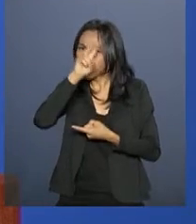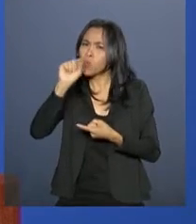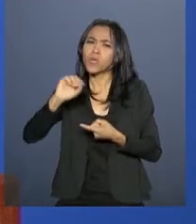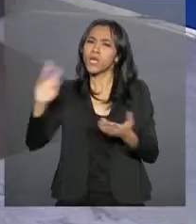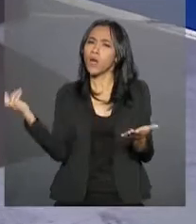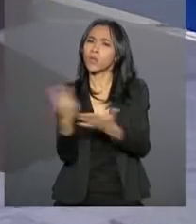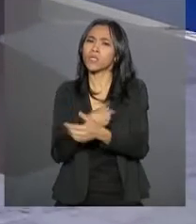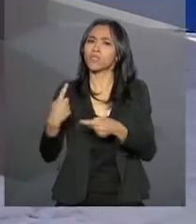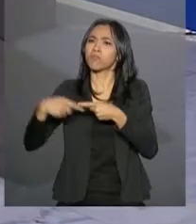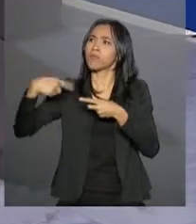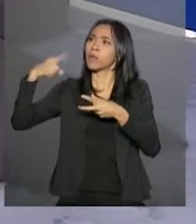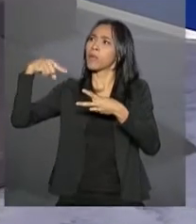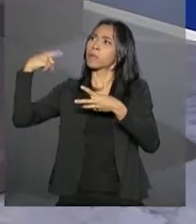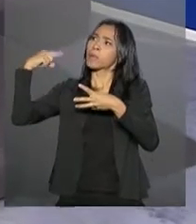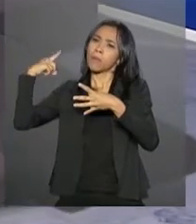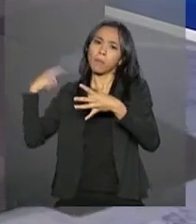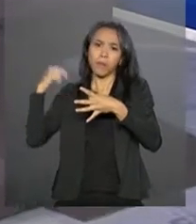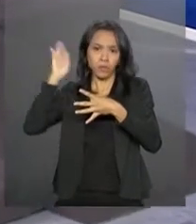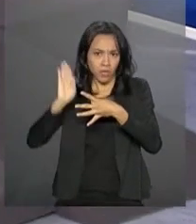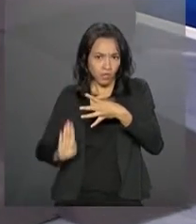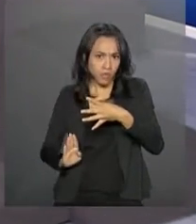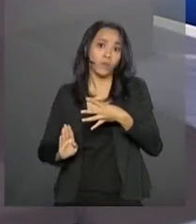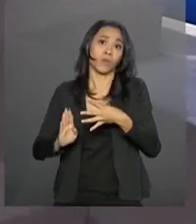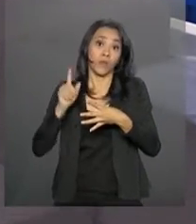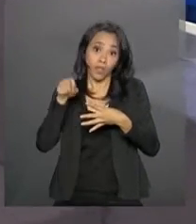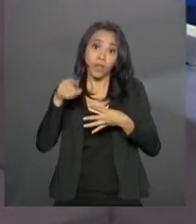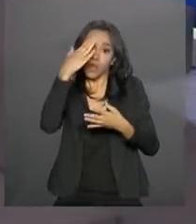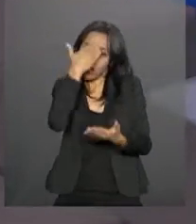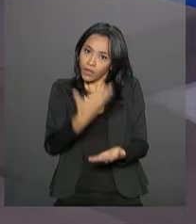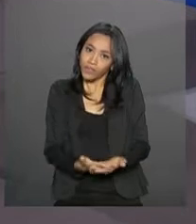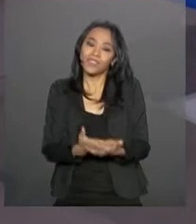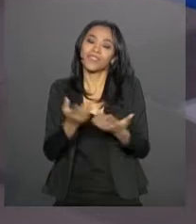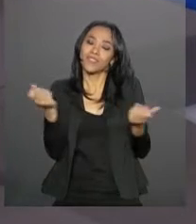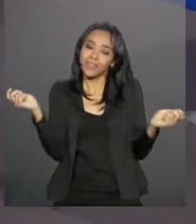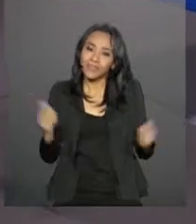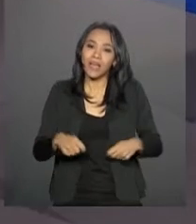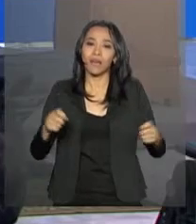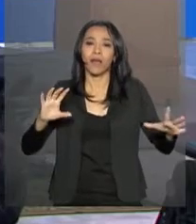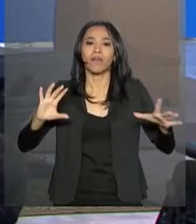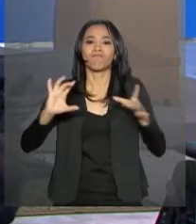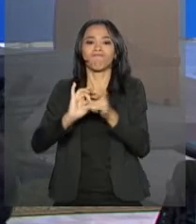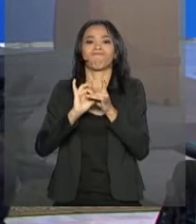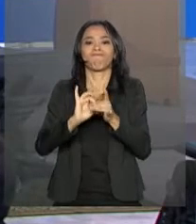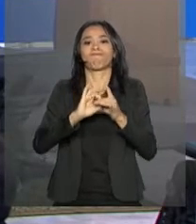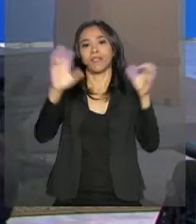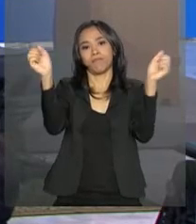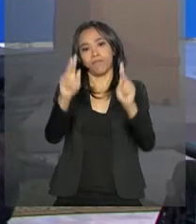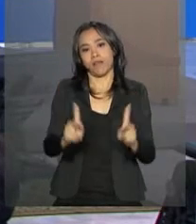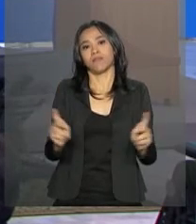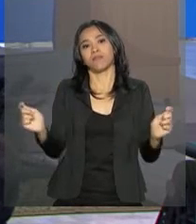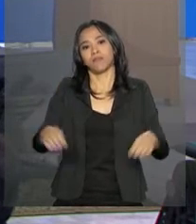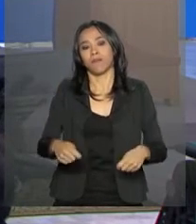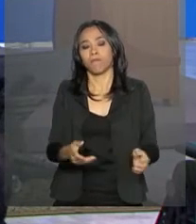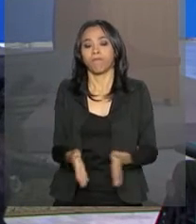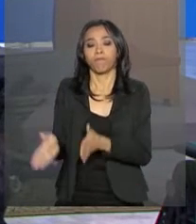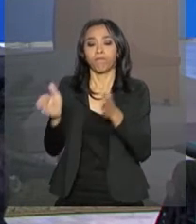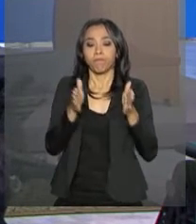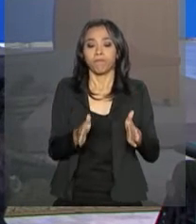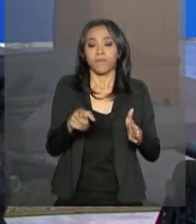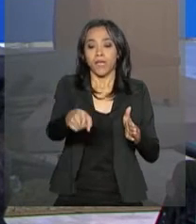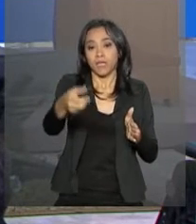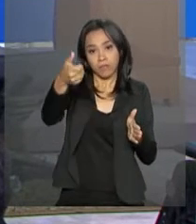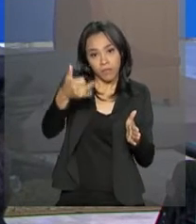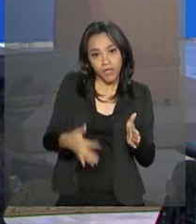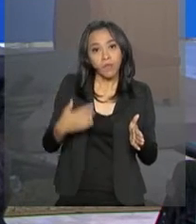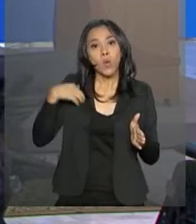nos últimos anos e disse acreditar na conciliação e pacificação como nação só alcançaremos a